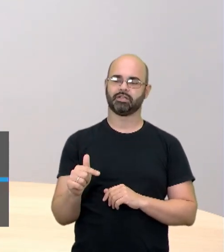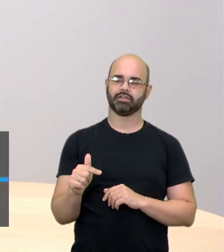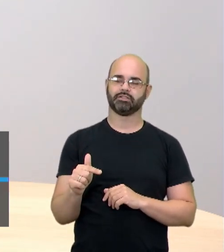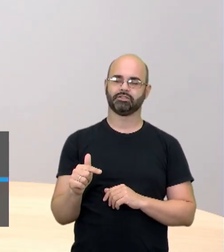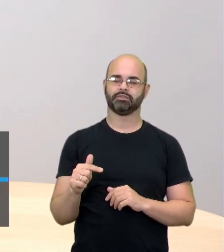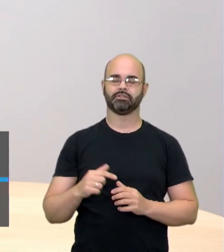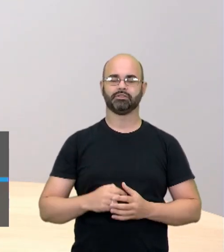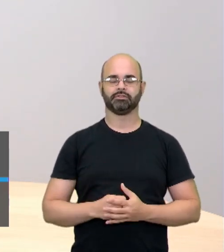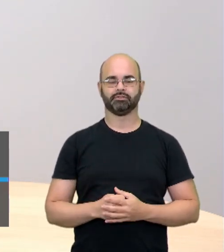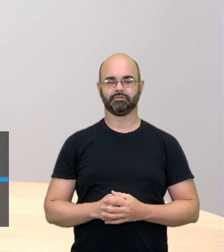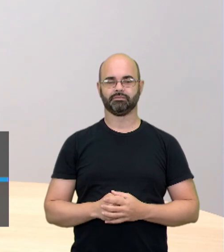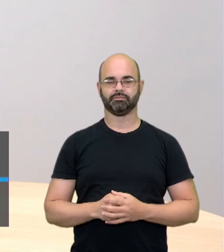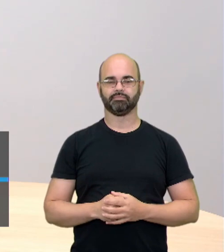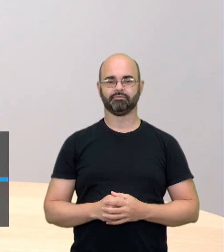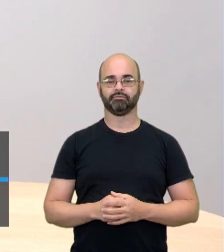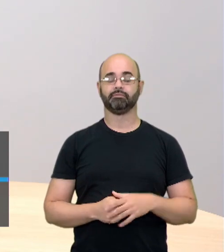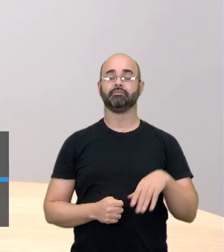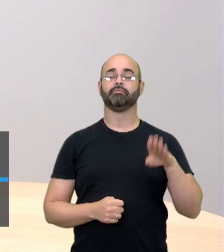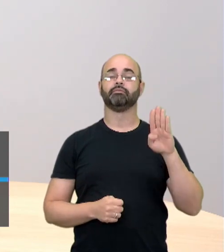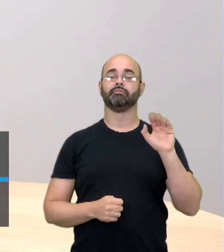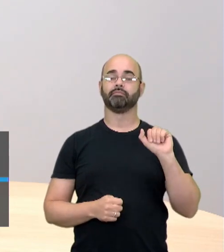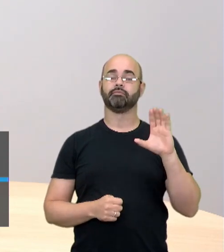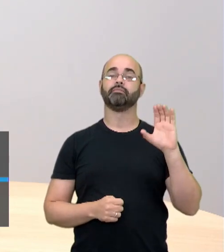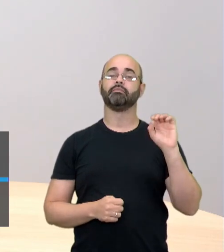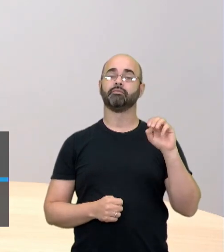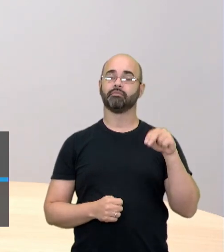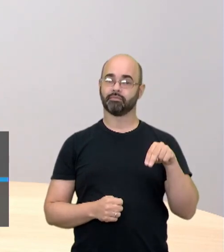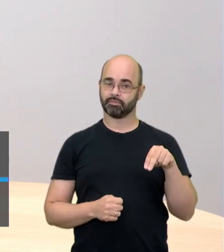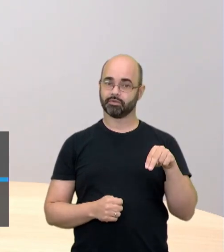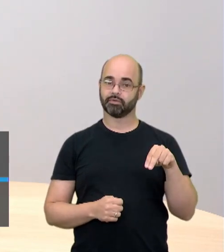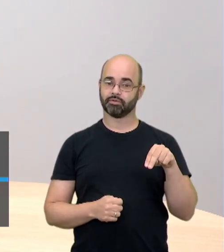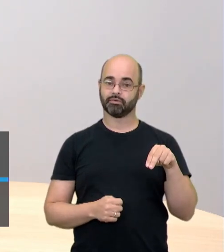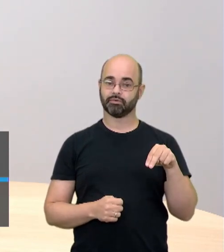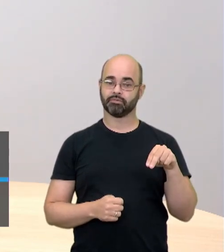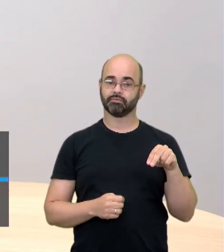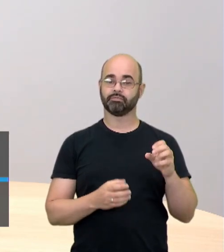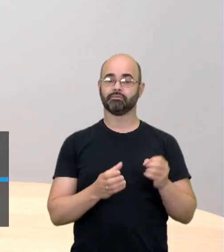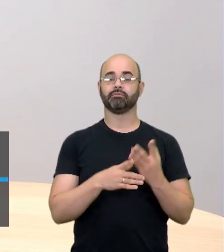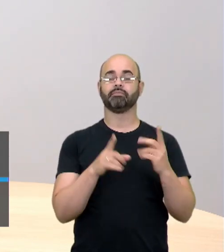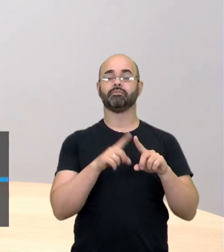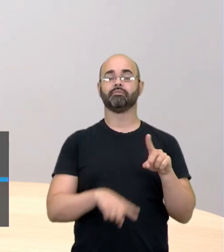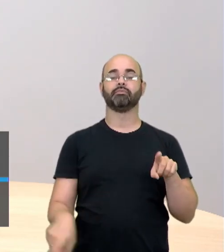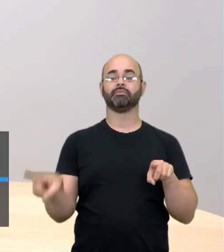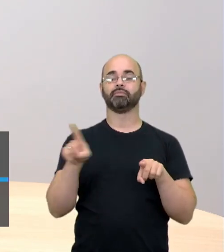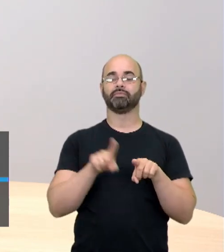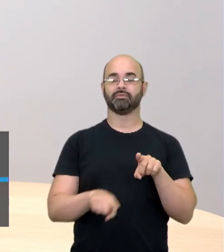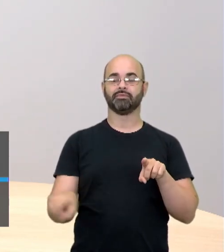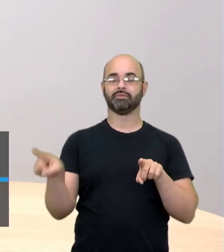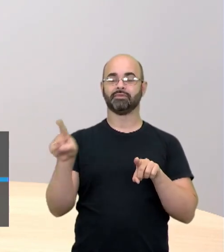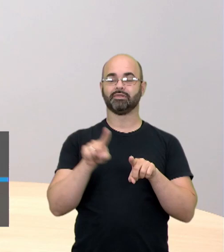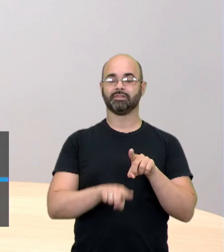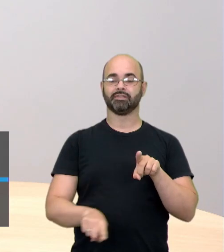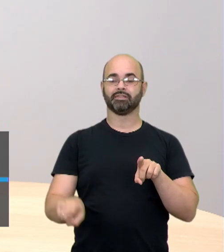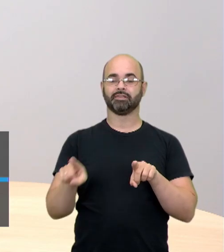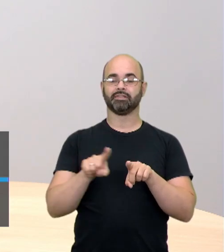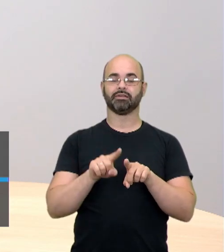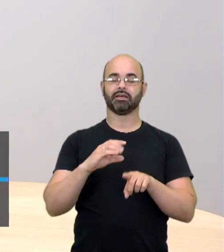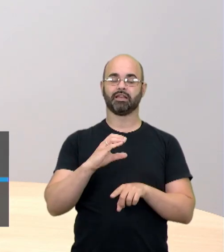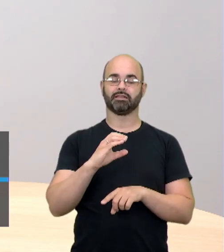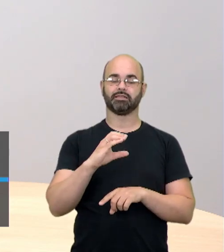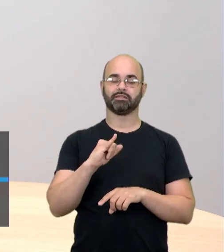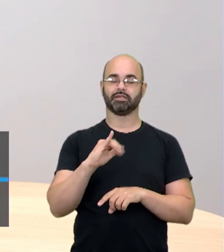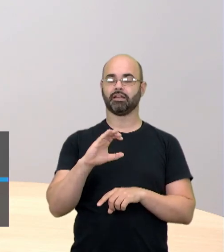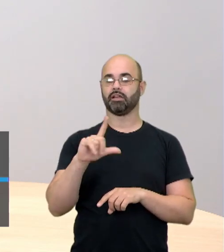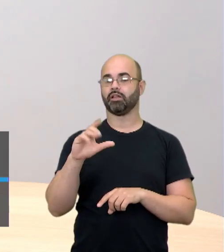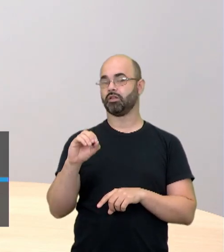chegou a conceber um ciclo que ele chamava de ciclo da investigação, digamos assim,